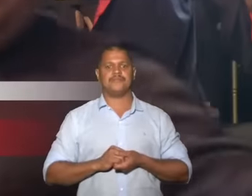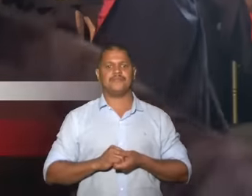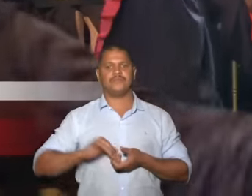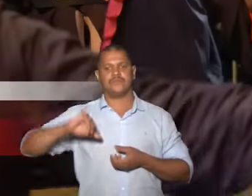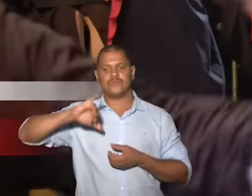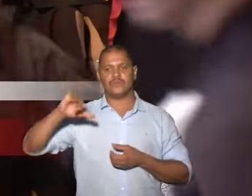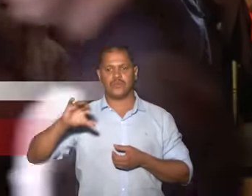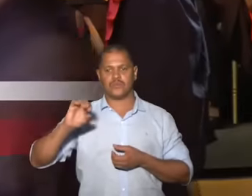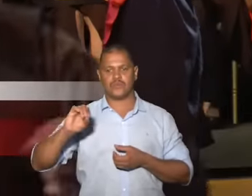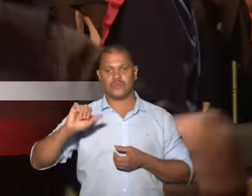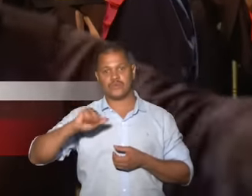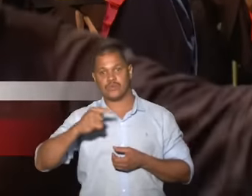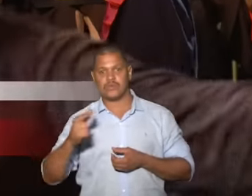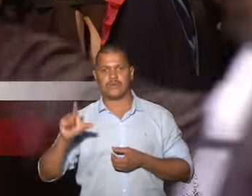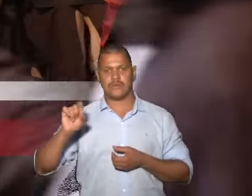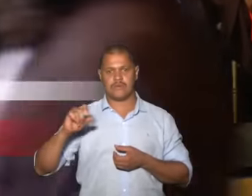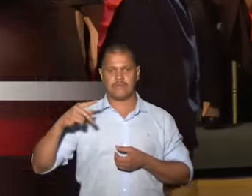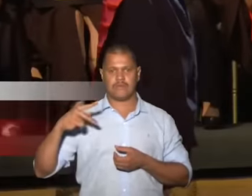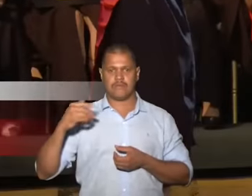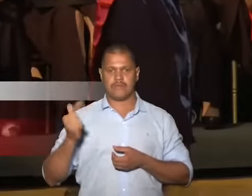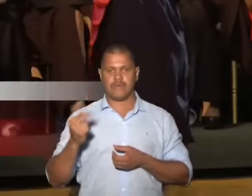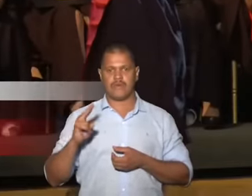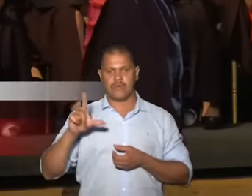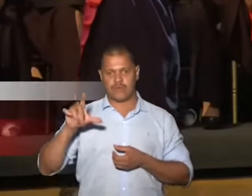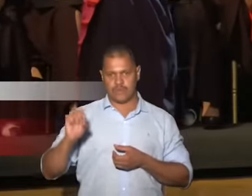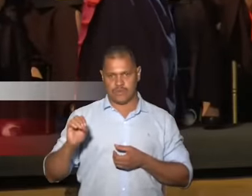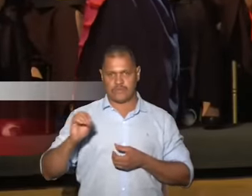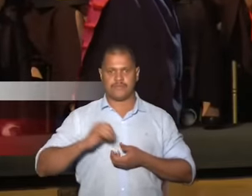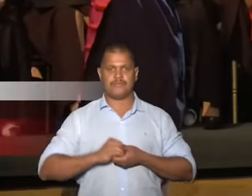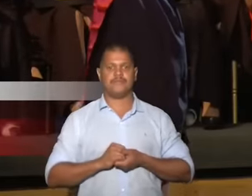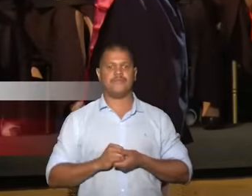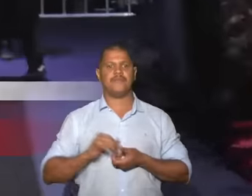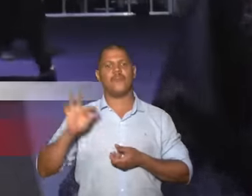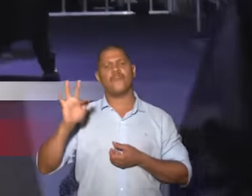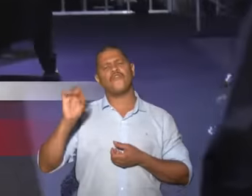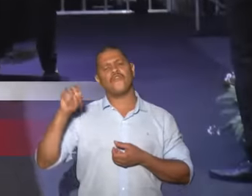João Paulo Fonseca Pinto.